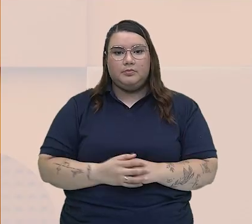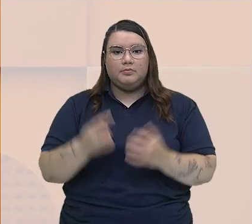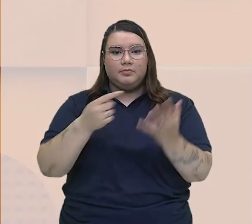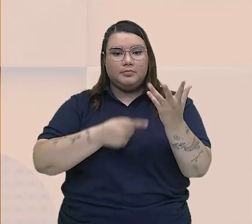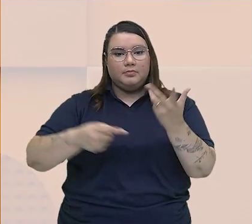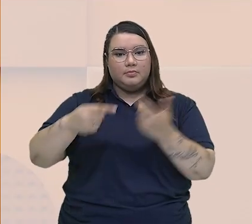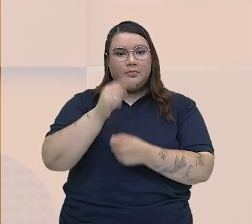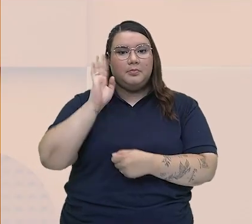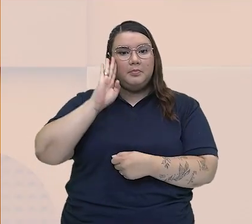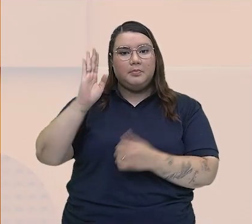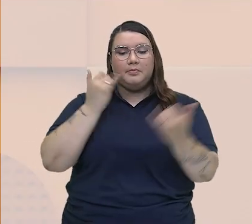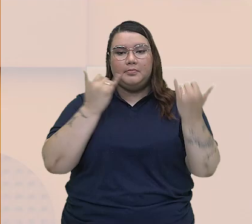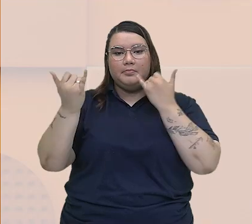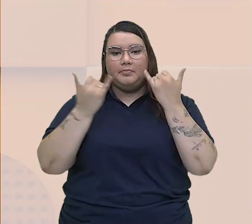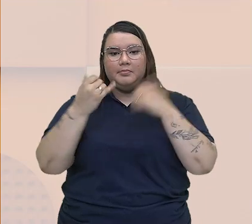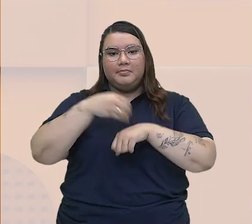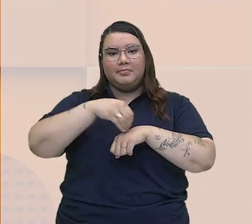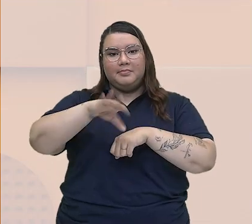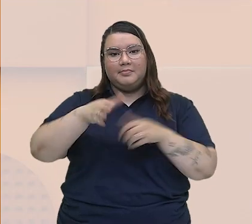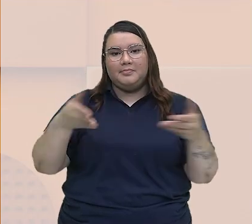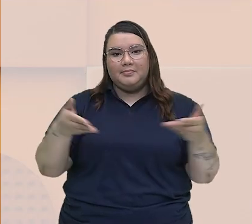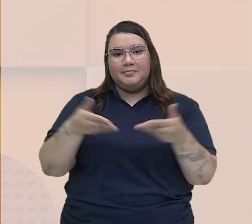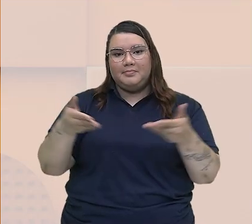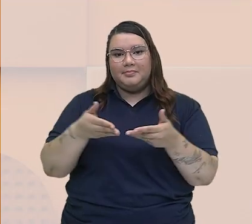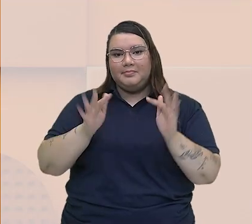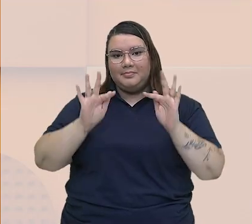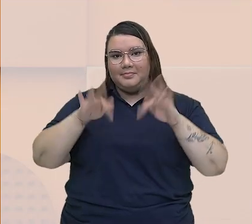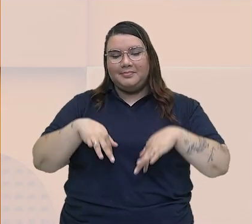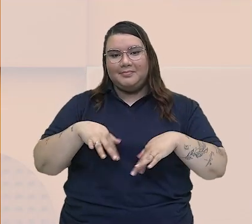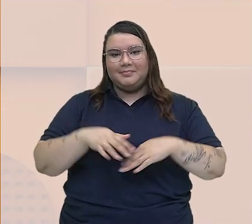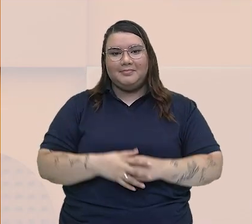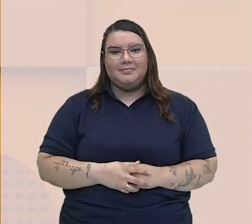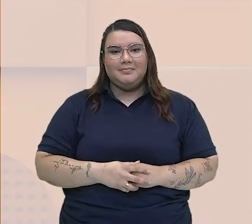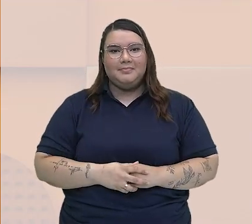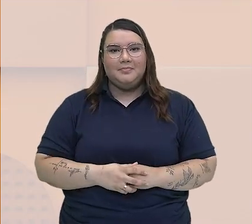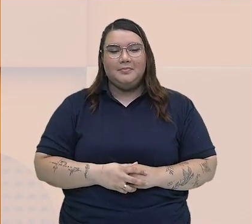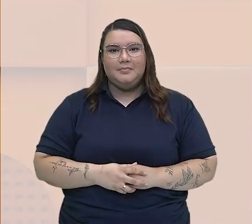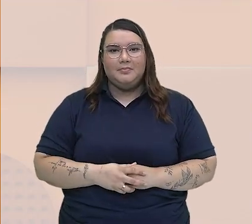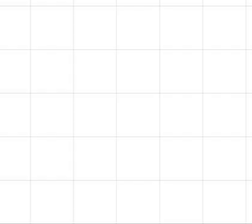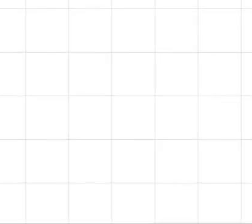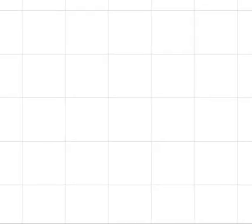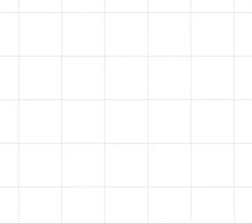Essas foram, então, as principais informações que eu tinha a trazer para vocês na aula de hoje. Até a próxima!